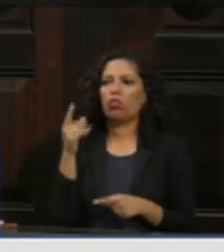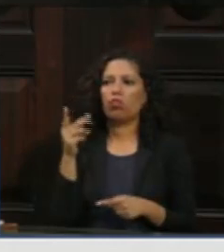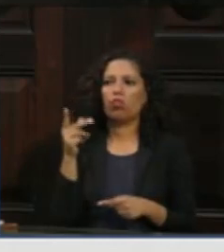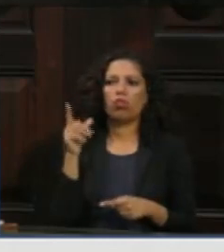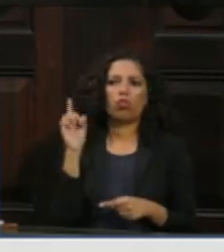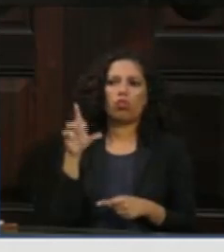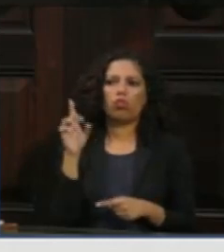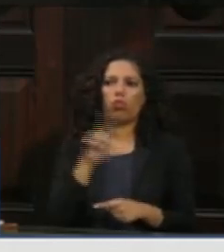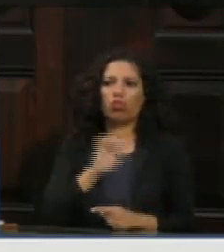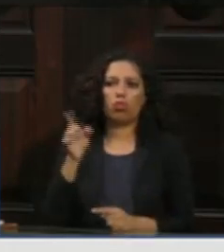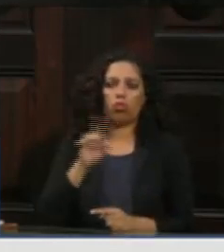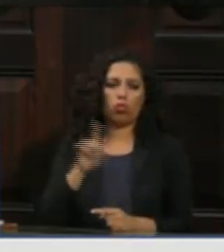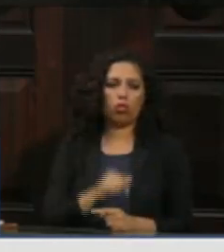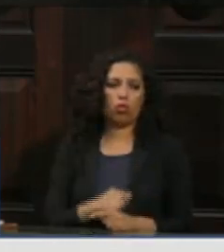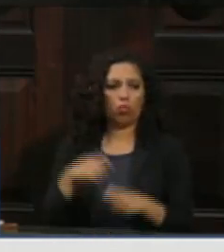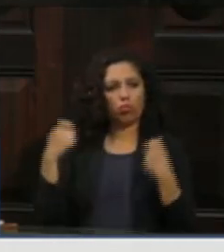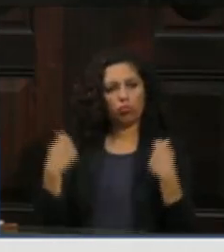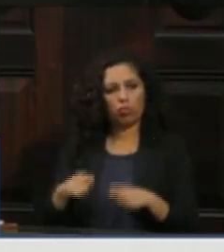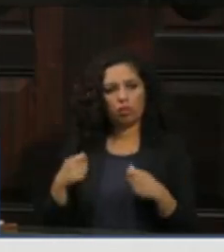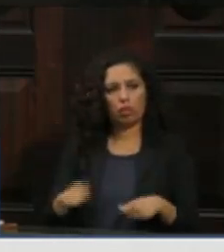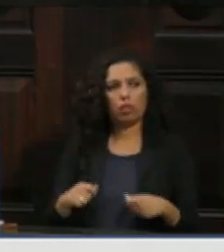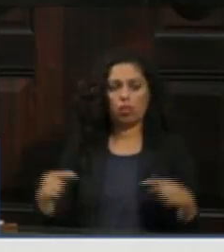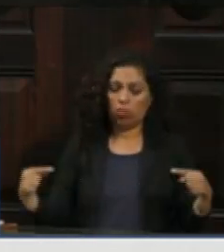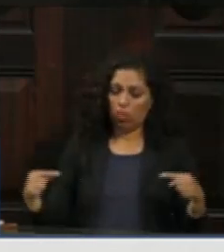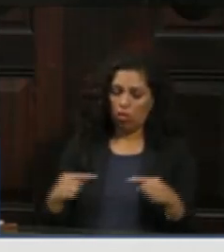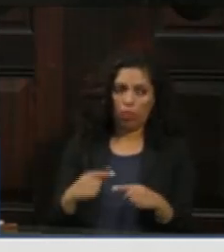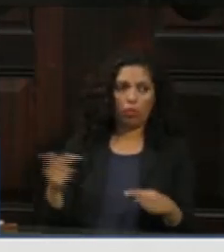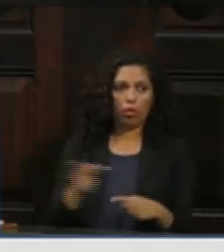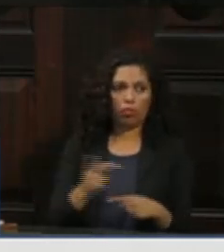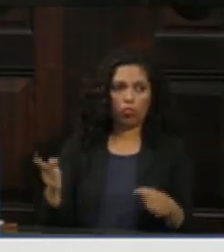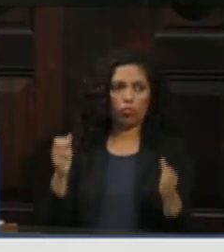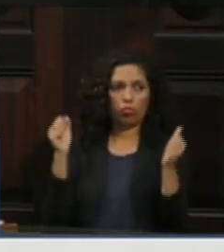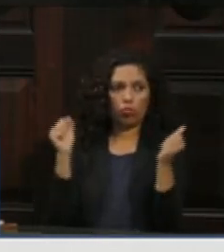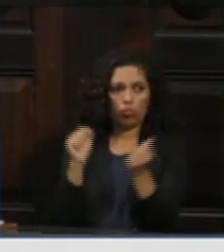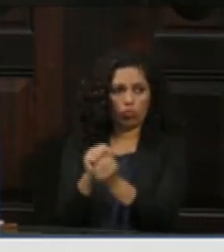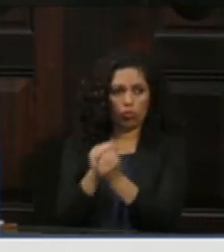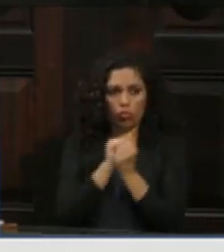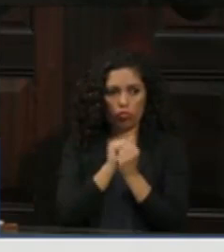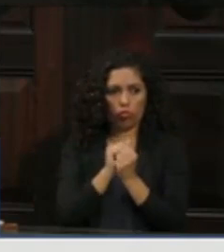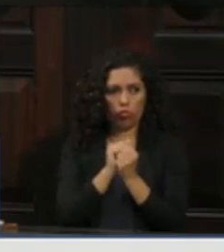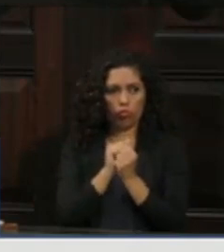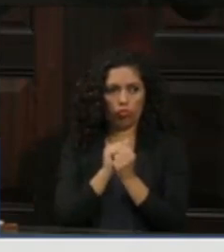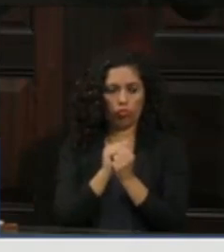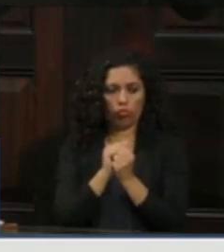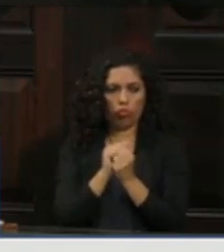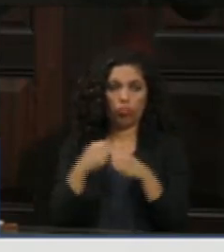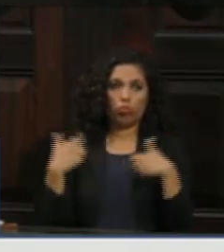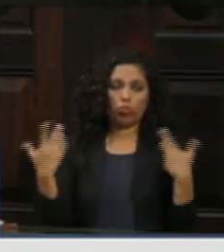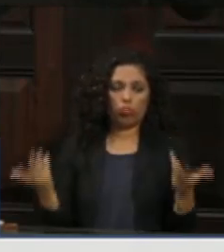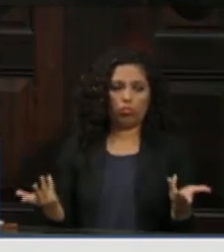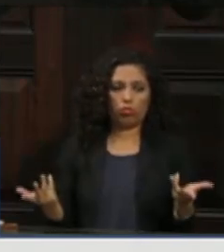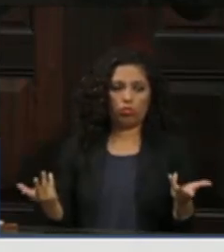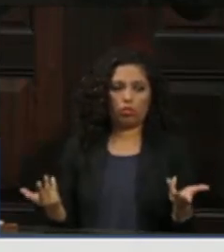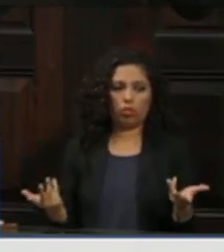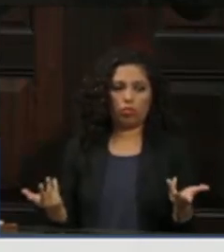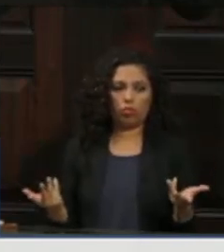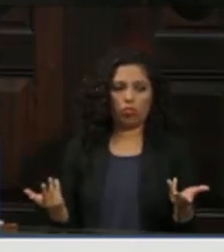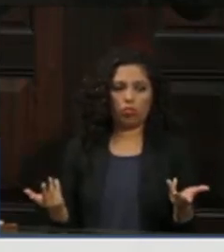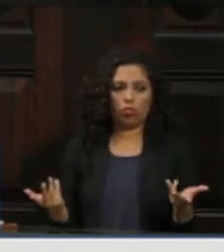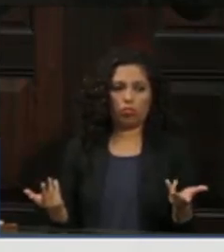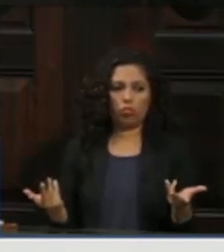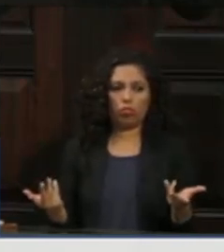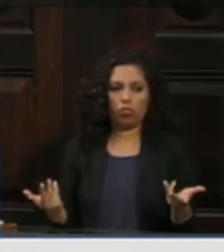para elaborar projetos que enfrentem a intrusão salina. Então, um pleito dos 2 comitês, o do Médio